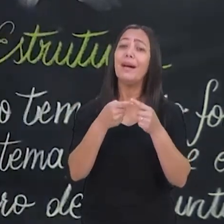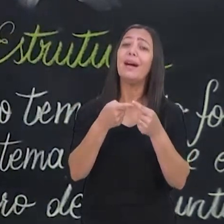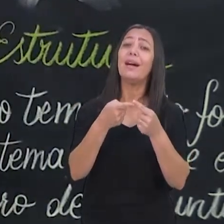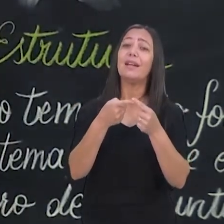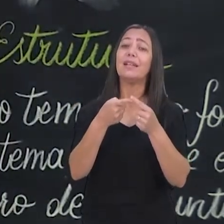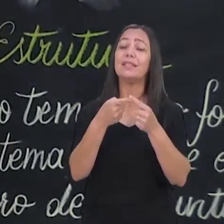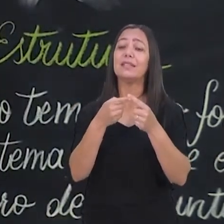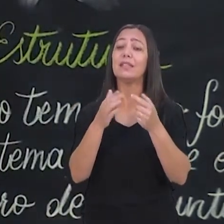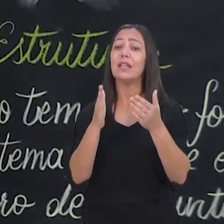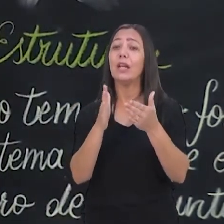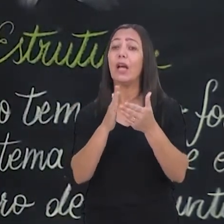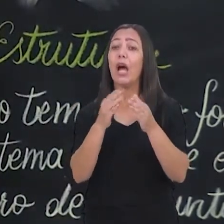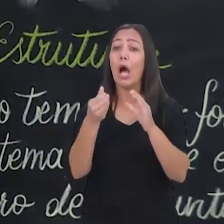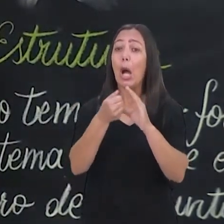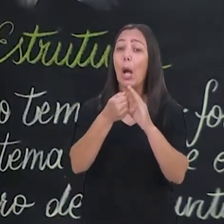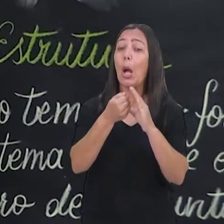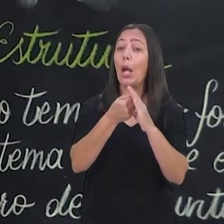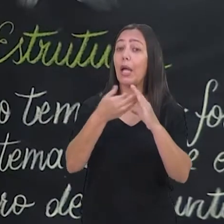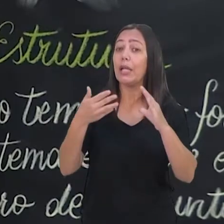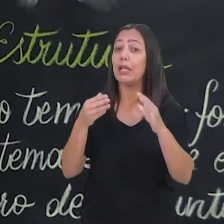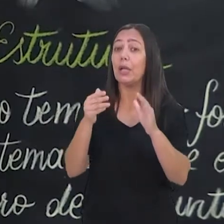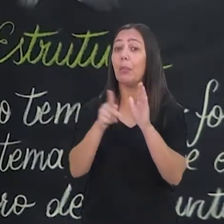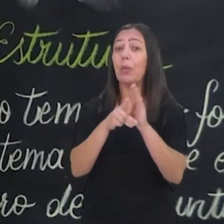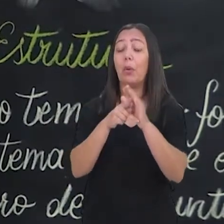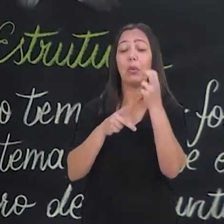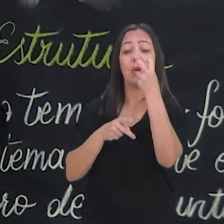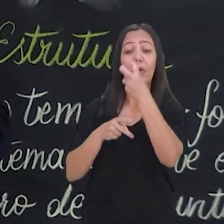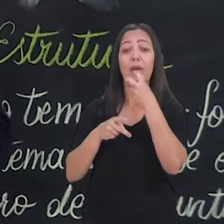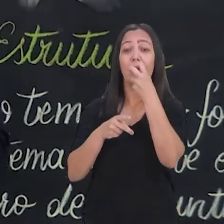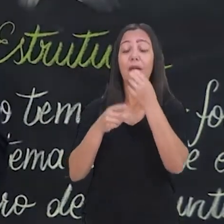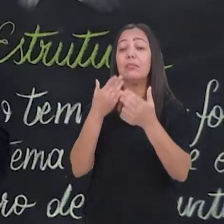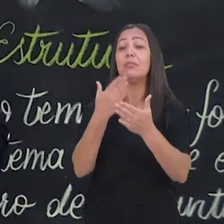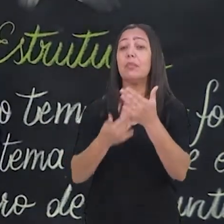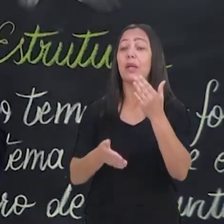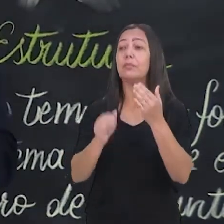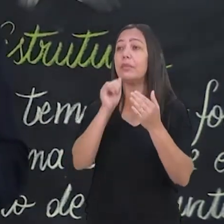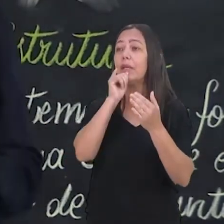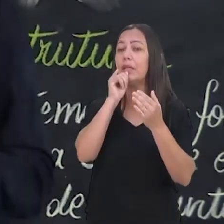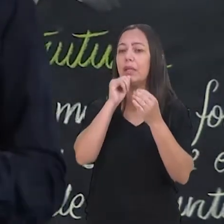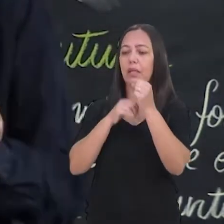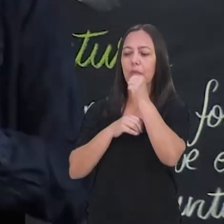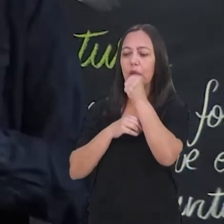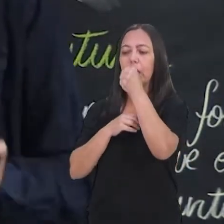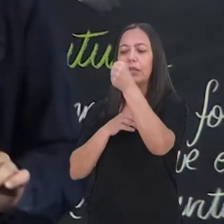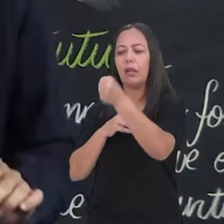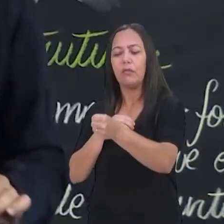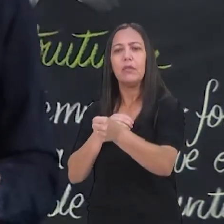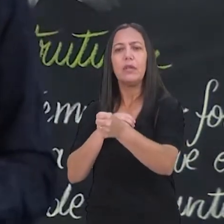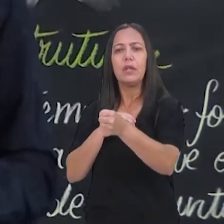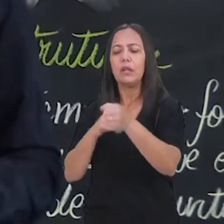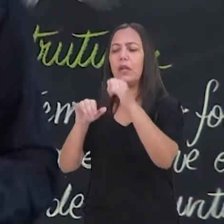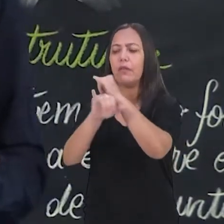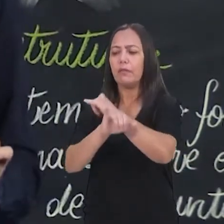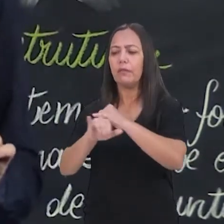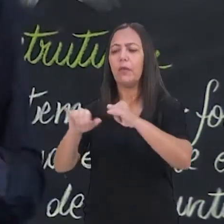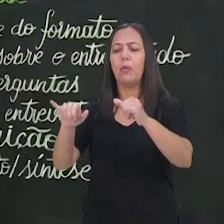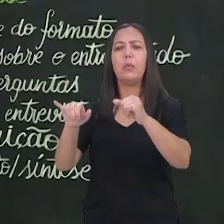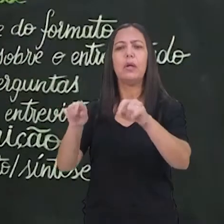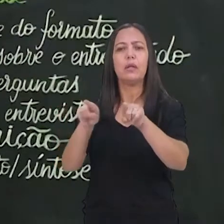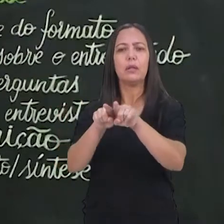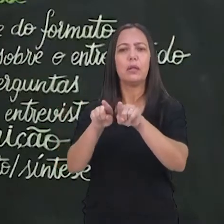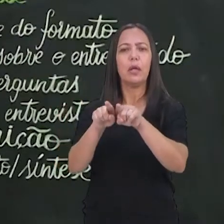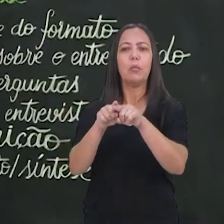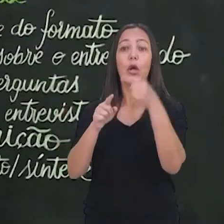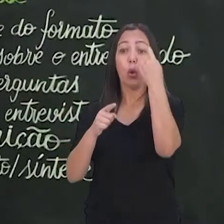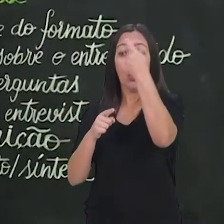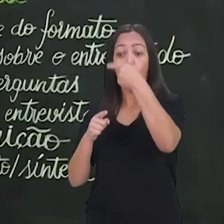da oralidade são prejudicados. Sabe por quê? Porque quando a gente dá uma entrevista, a gente também dá informações não só com a palavra escrita, dá informações também